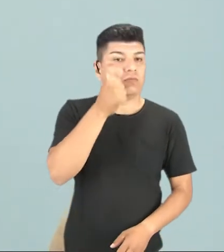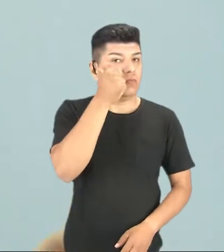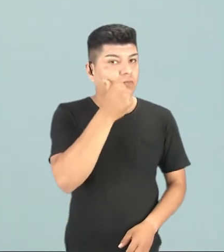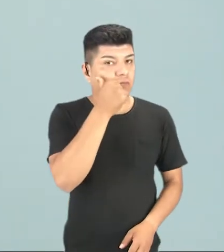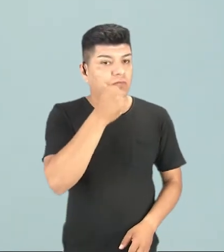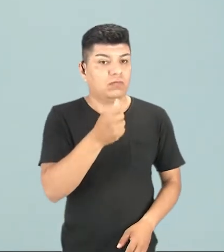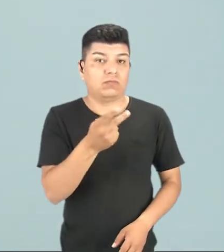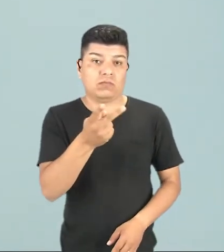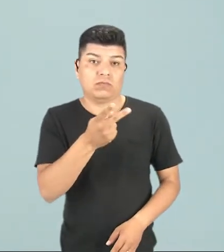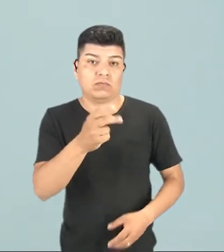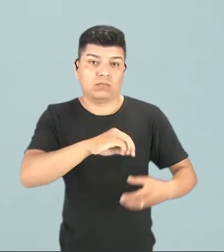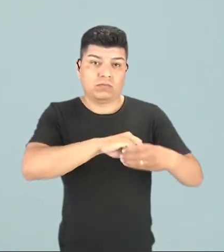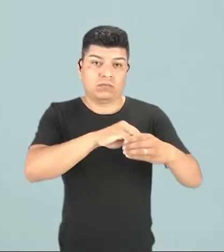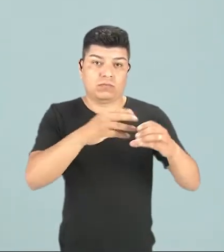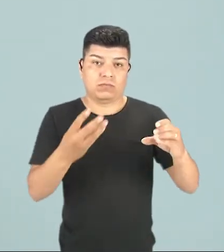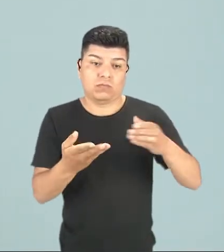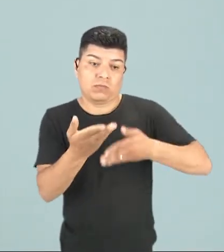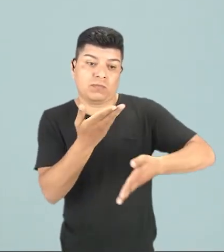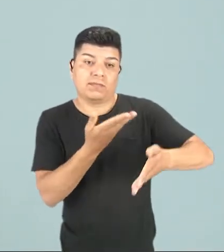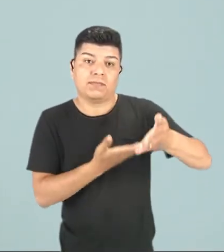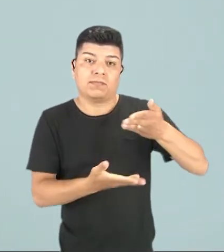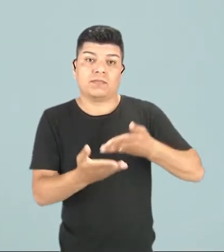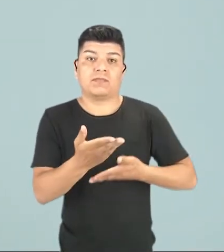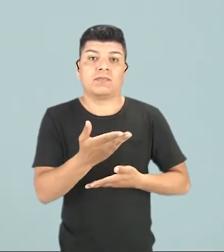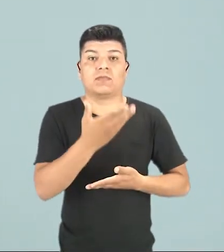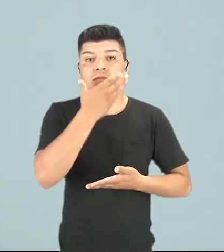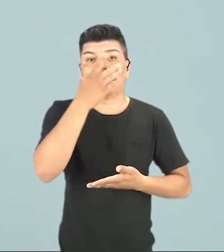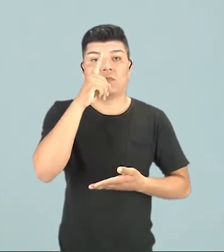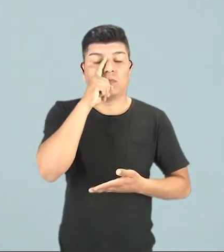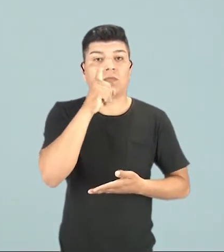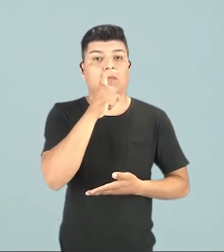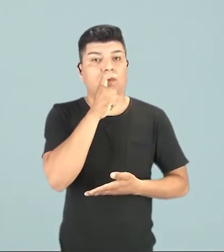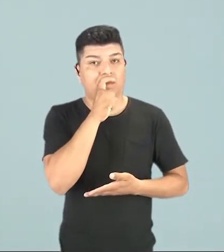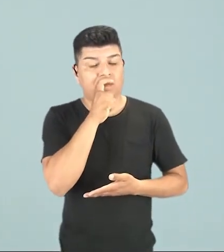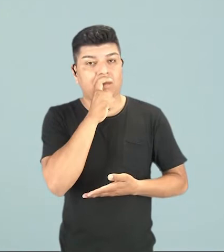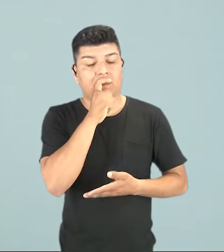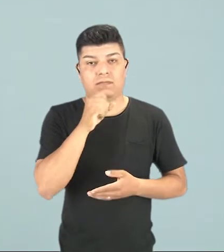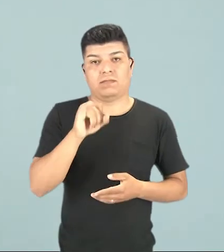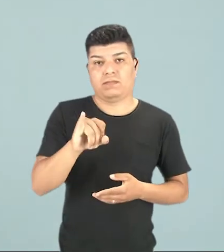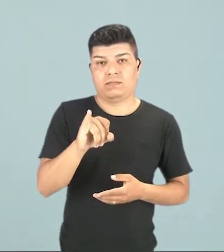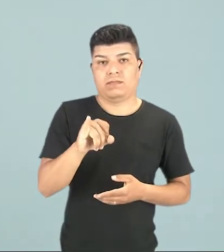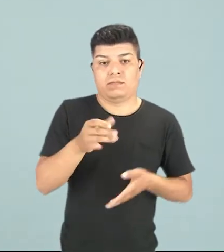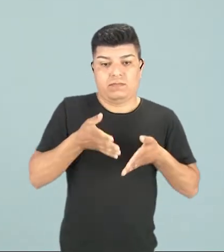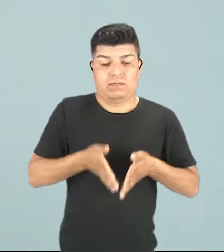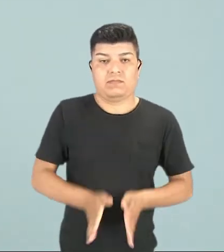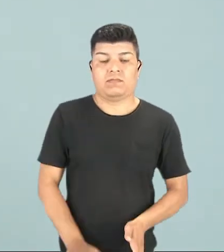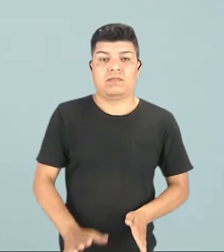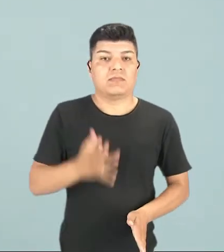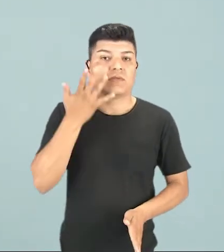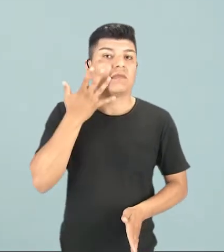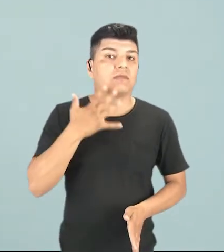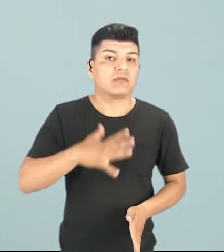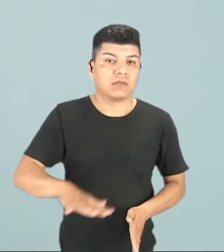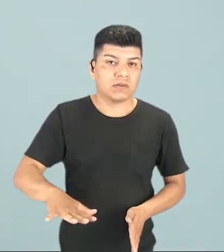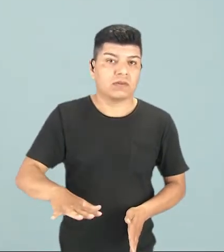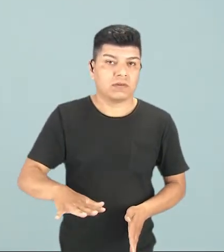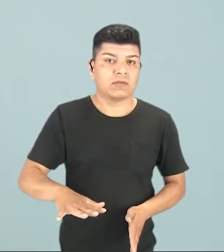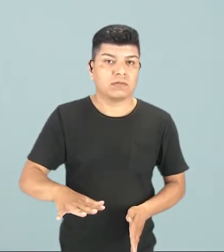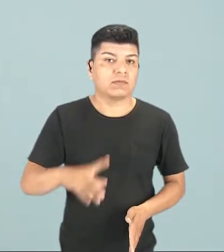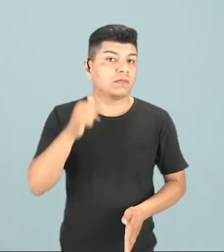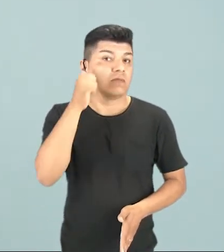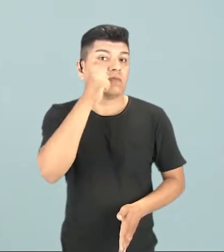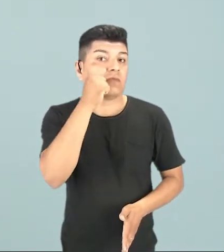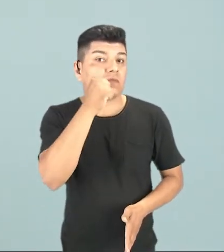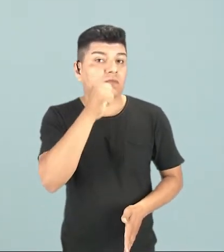compartilhadas da mãe e do pai. Se nascer uma criança, uma menina, ela vai ter um X da mãe e um X do